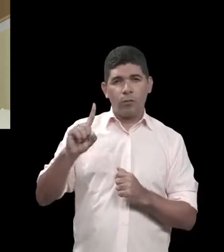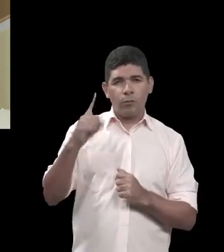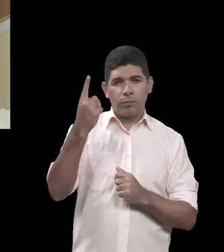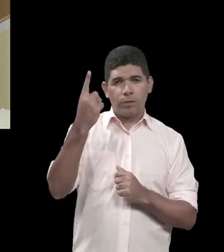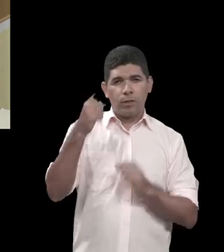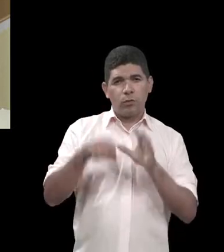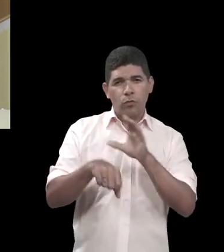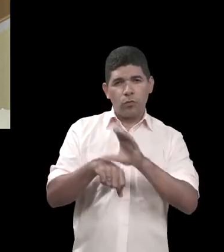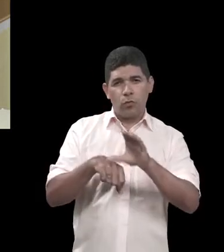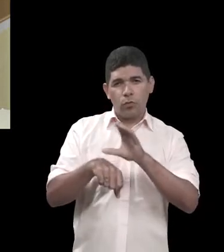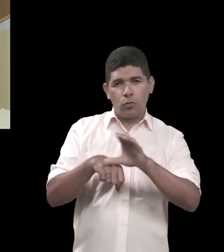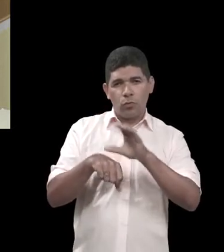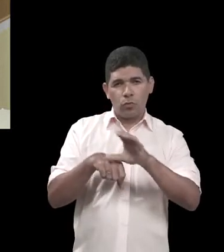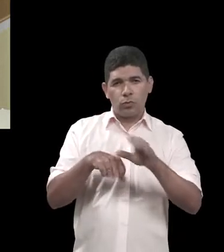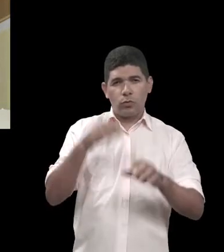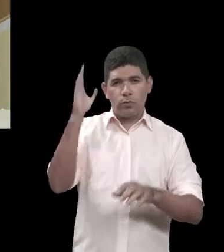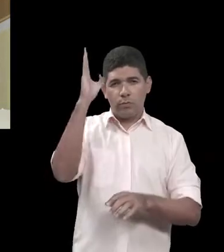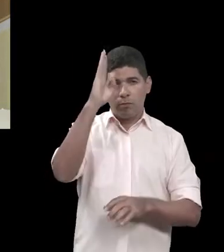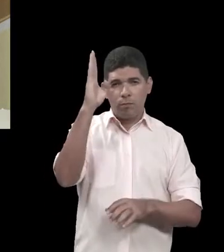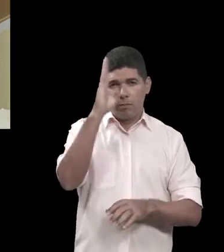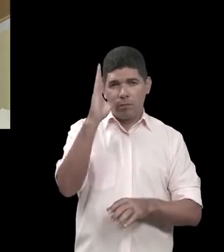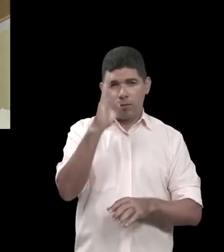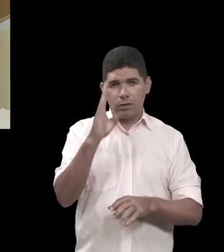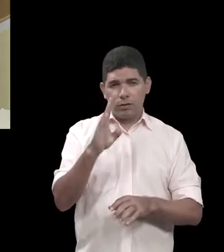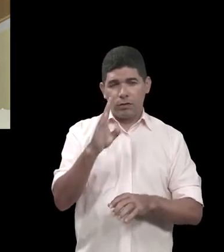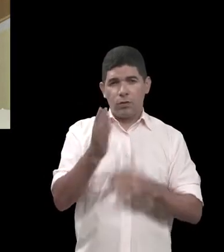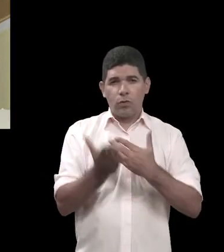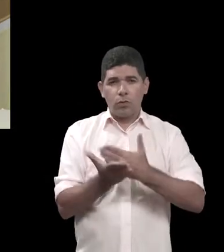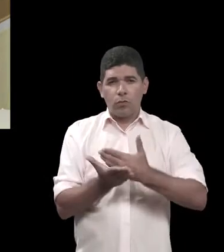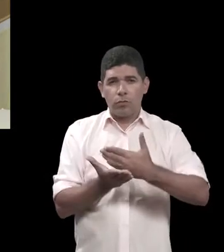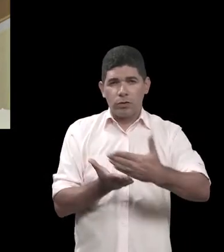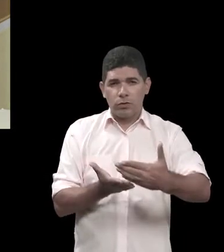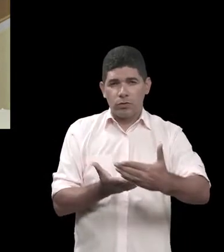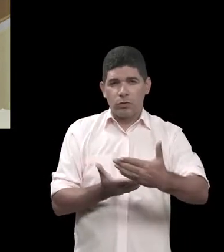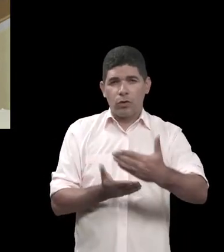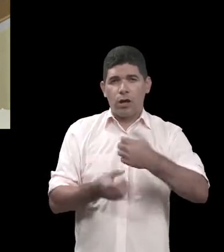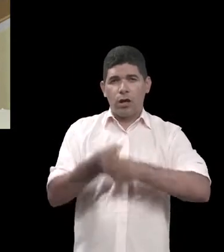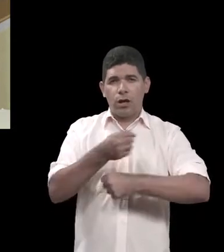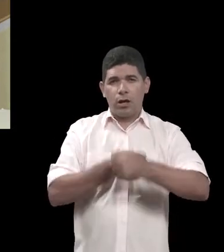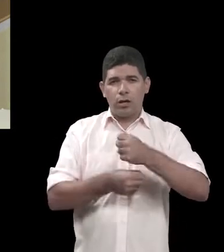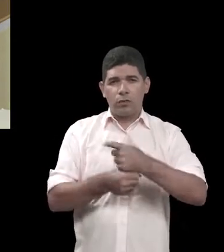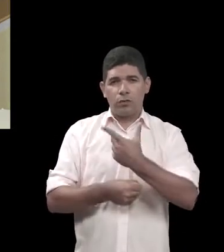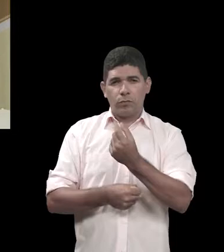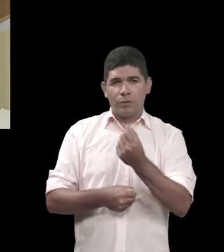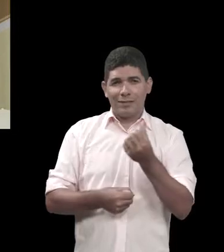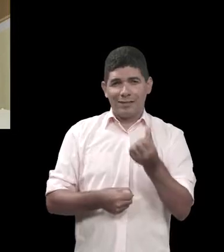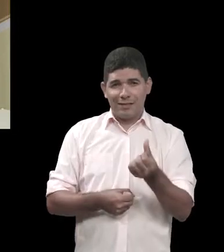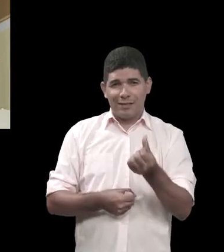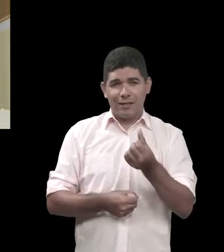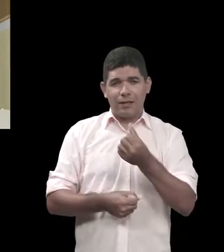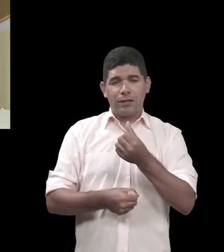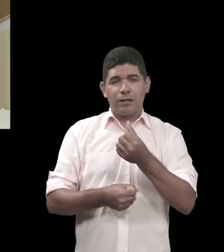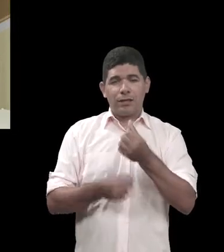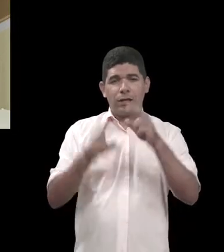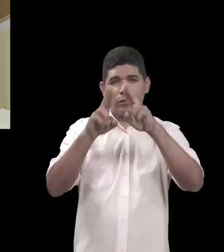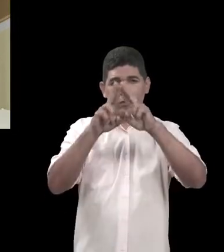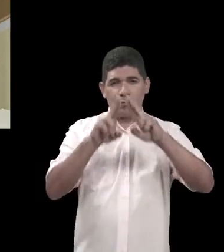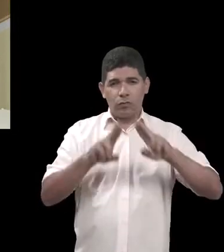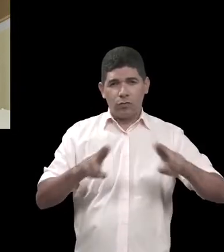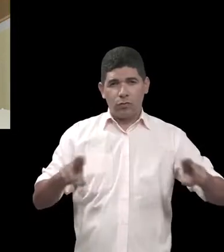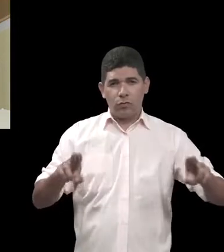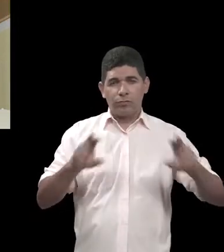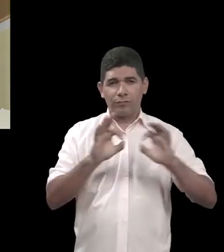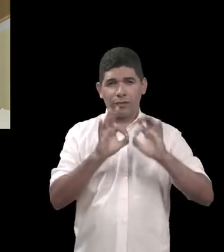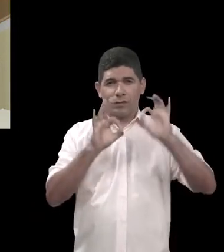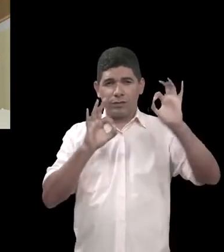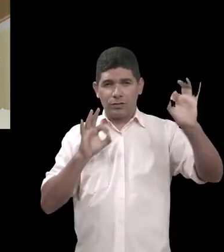foi ministrado no Brasil foi lançado no ano de 2006 pela UFSC, via EAD, a, se eu não me engano,